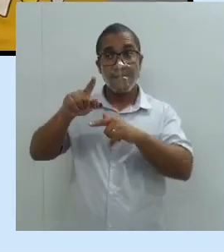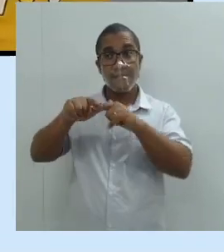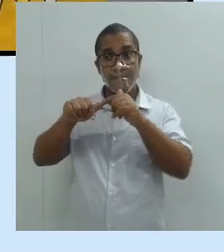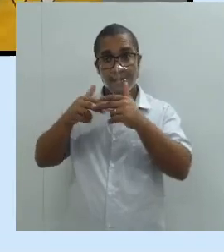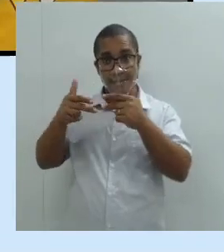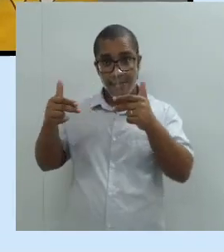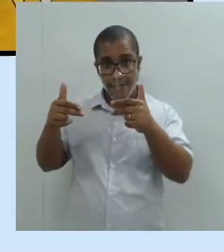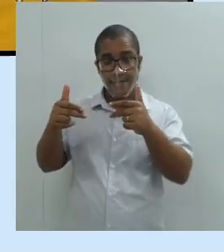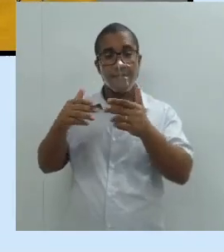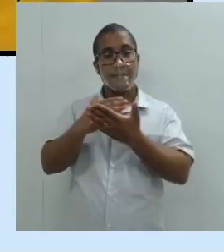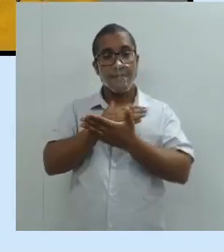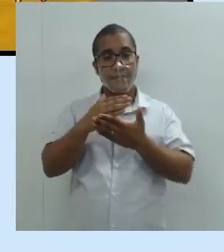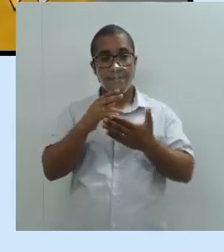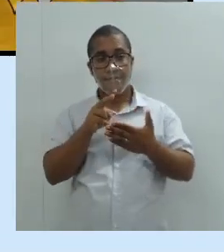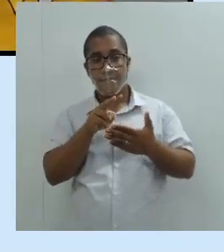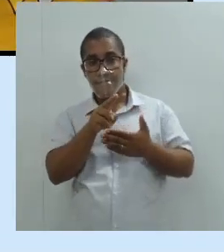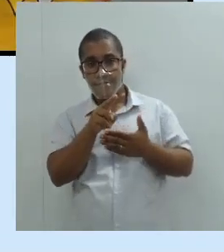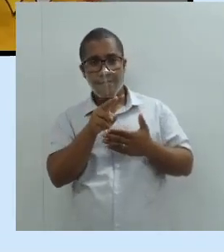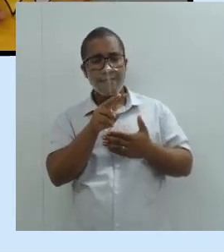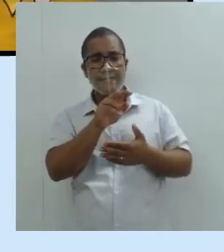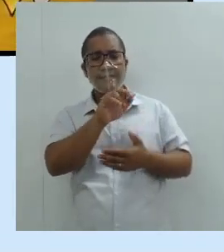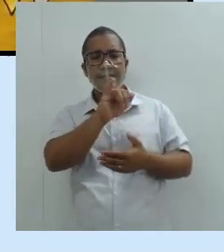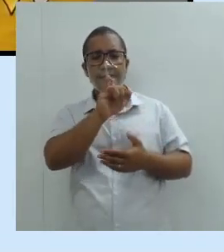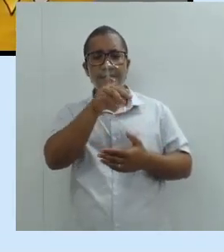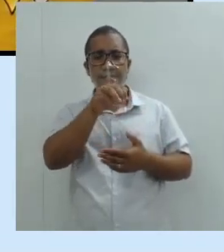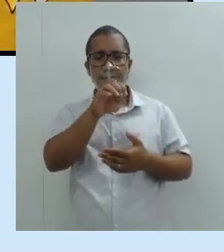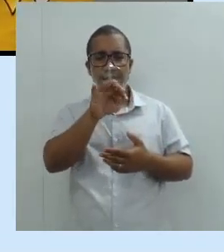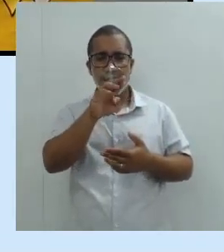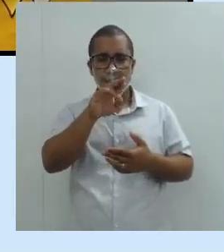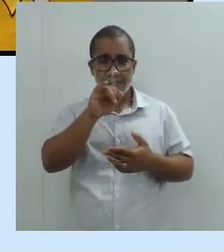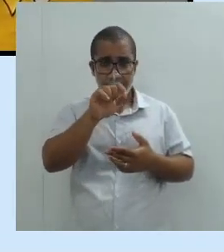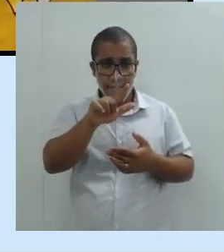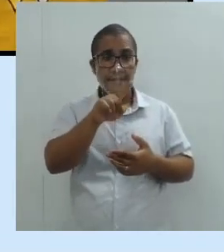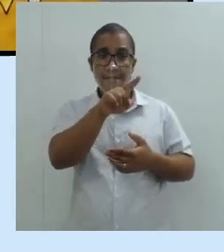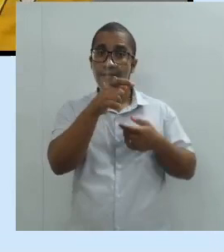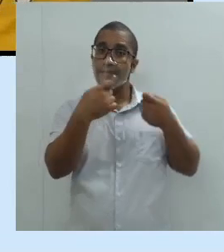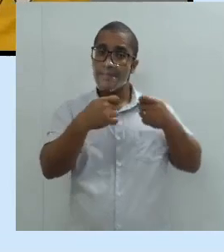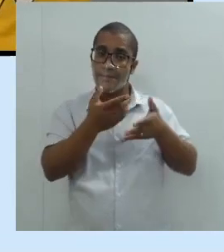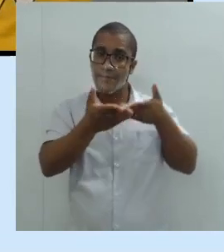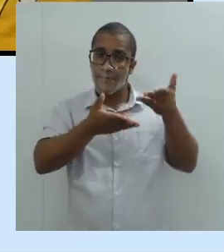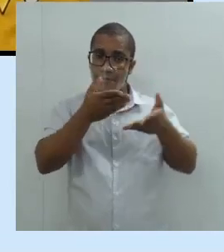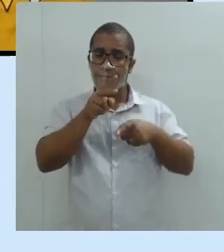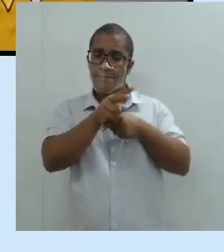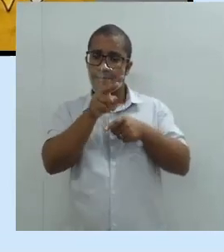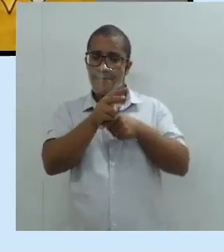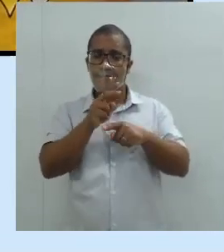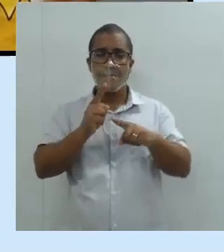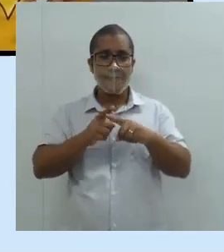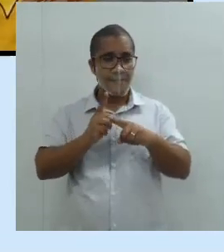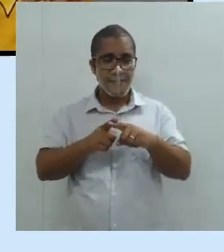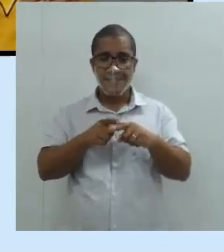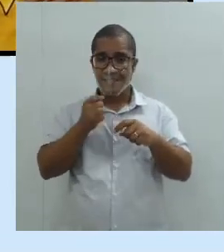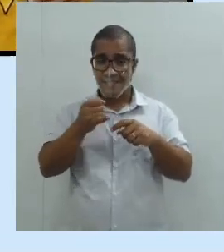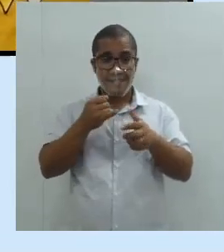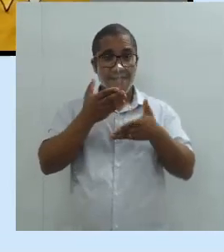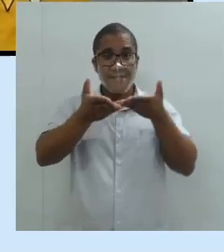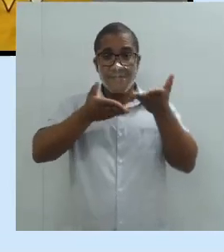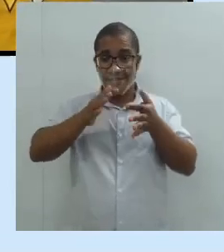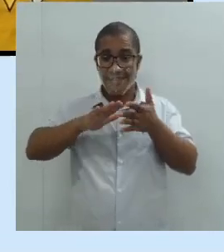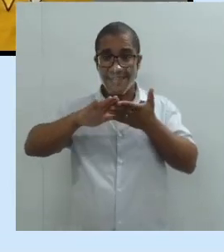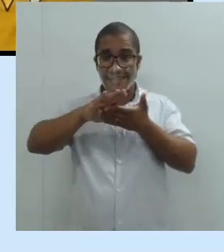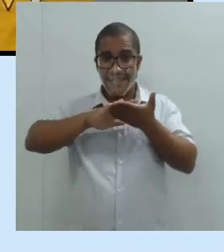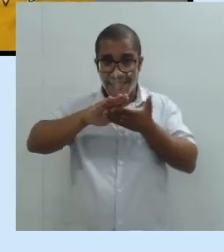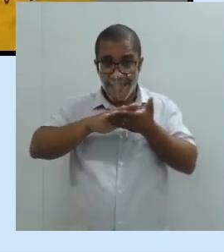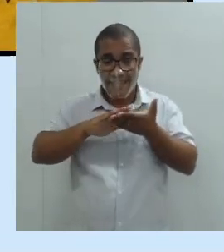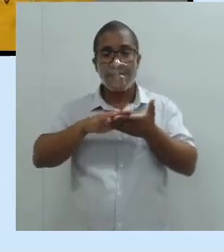e imaterial, ele precisa ser preservado, porque a partir do momento que isso não acontece, a gente perde a nossa identidade. Já